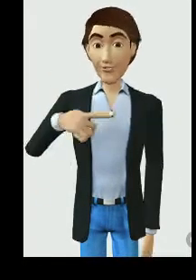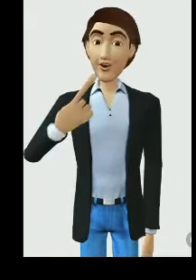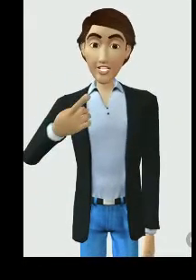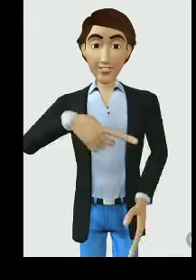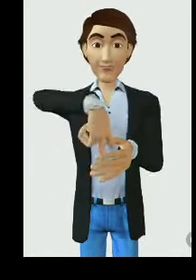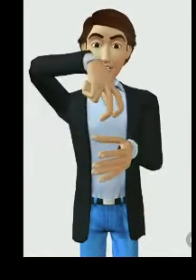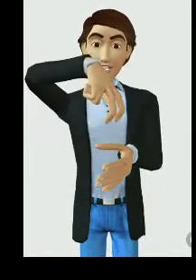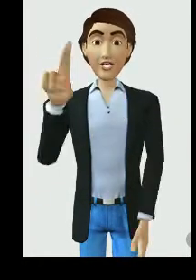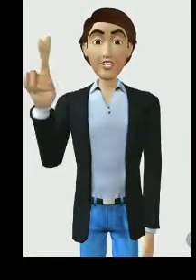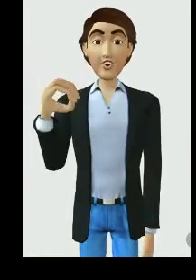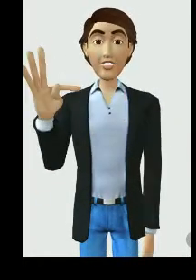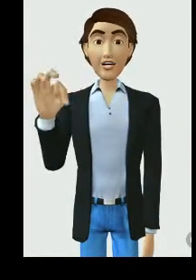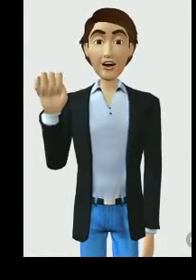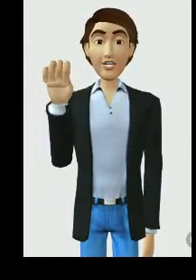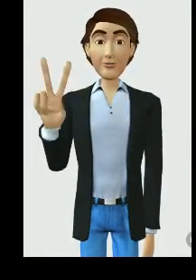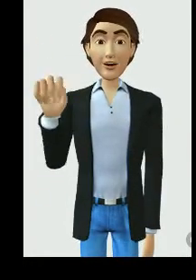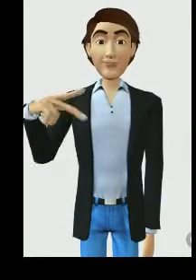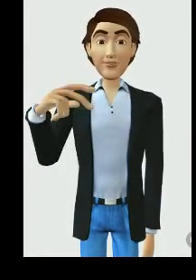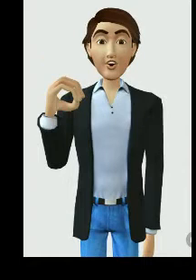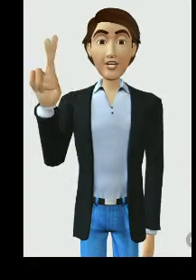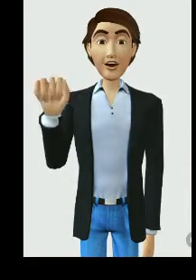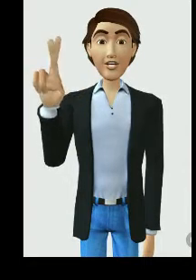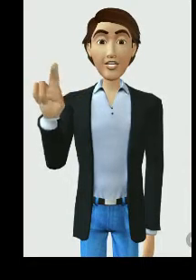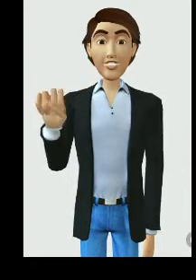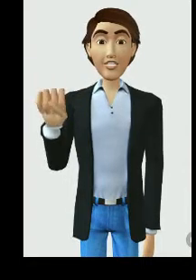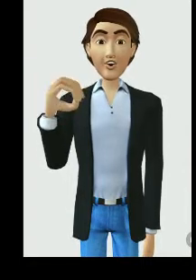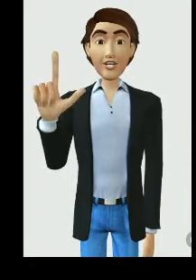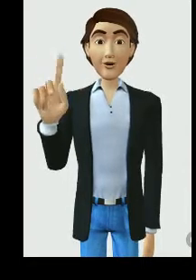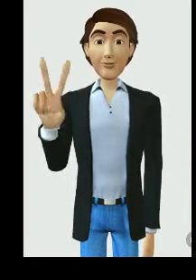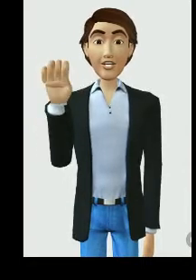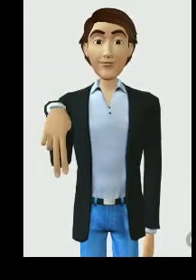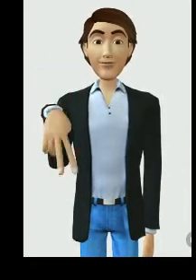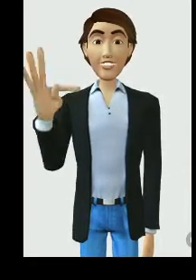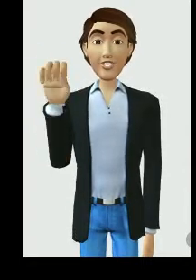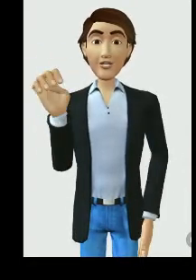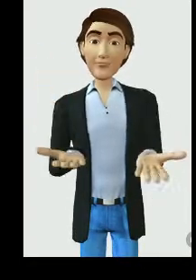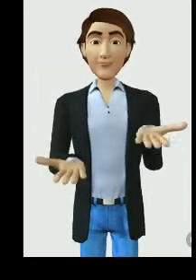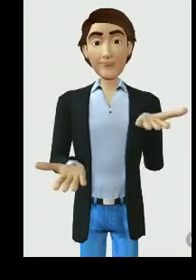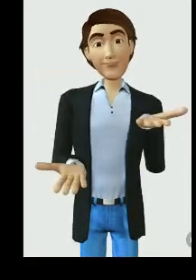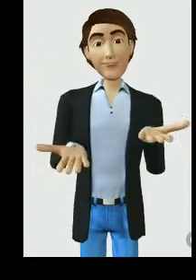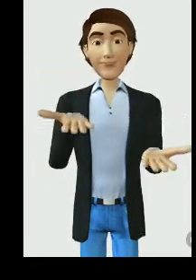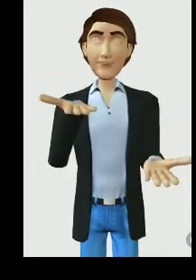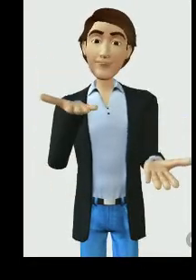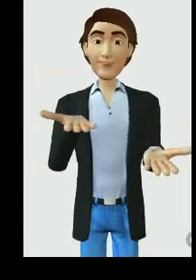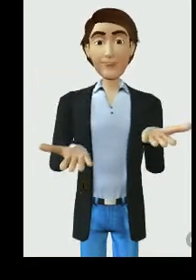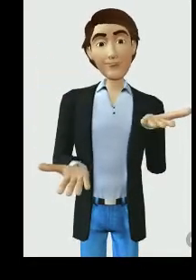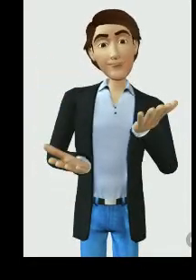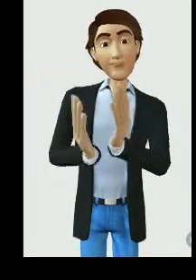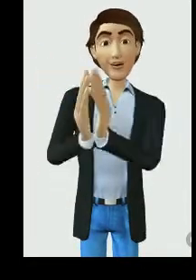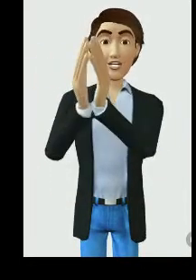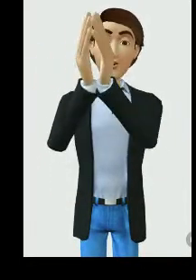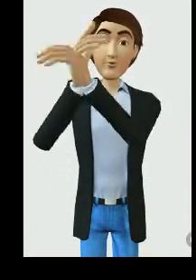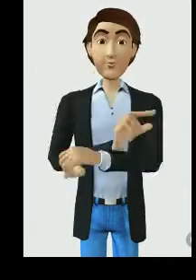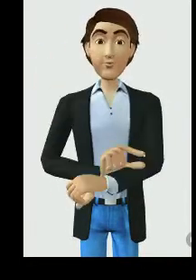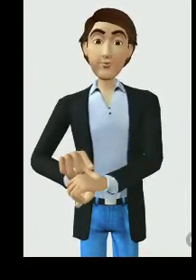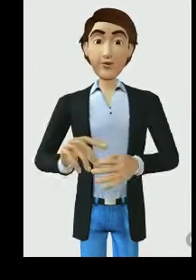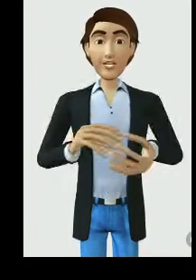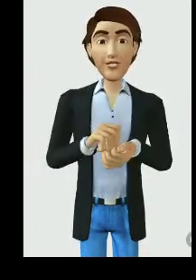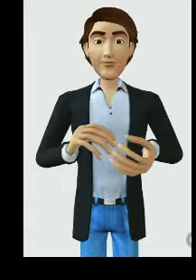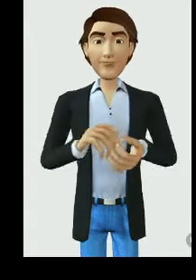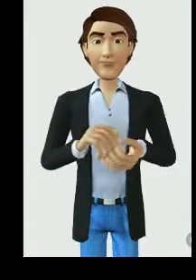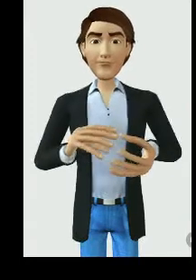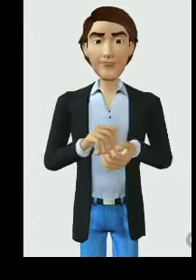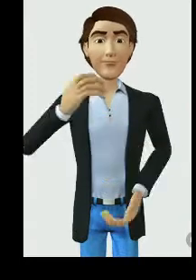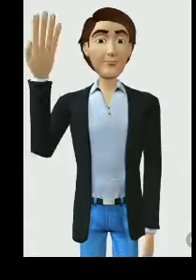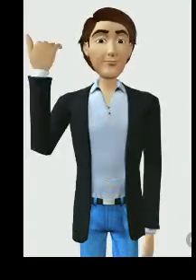Após a extração e rotaevaporação do solvente, pesamos o balão com os lipídios e a massa foi de